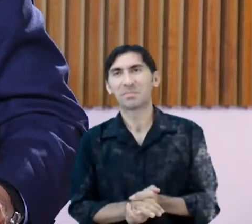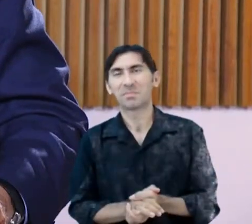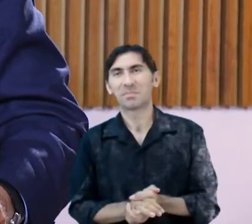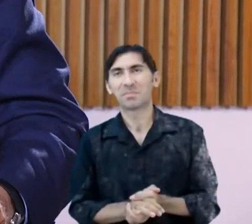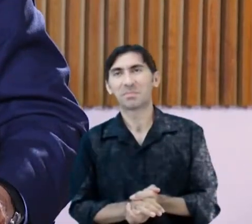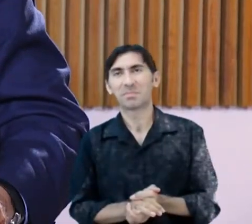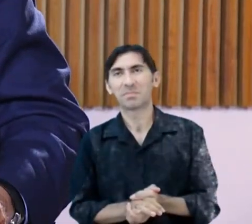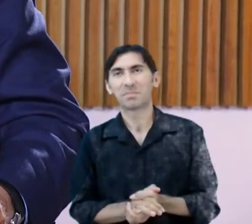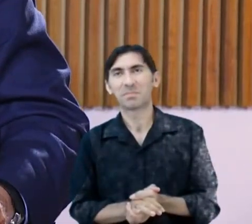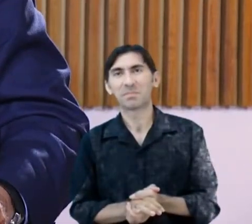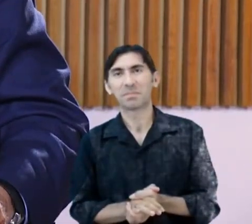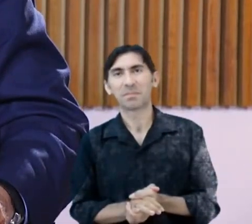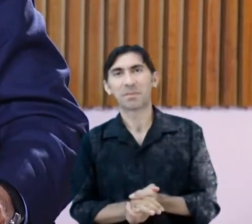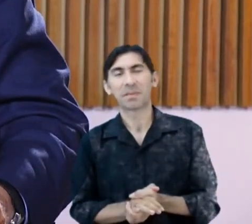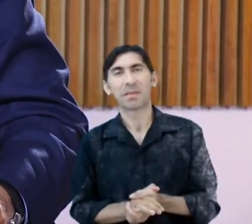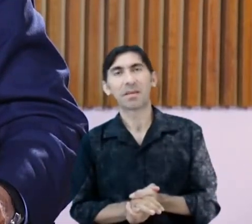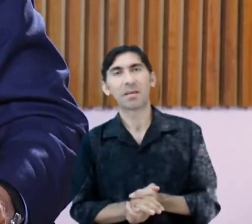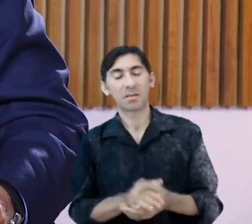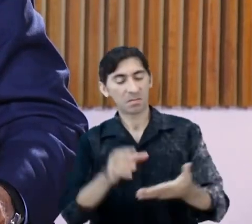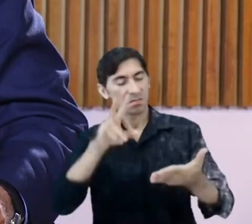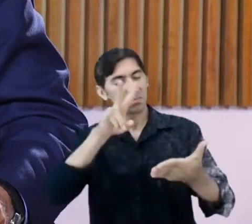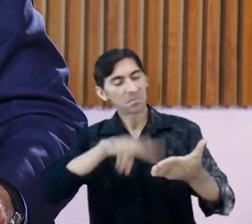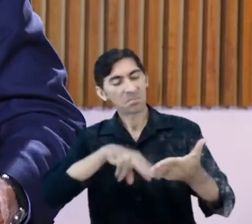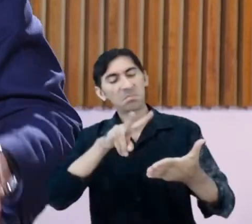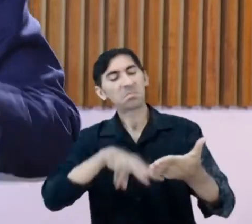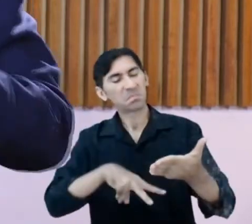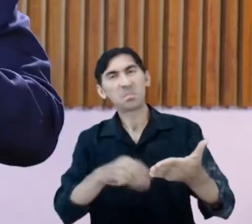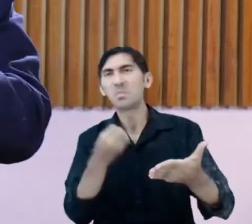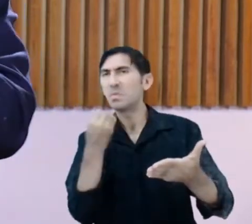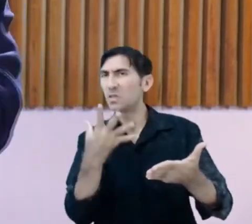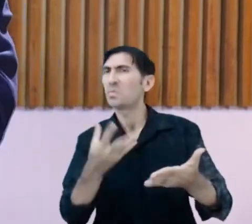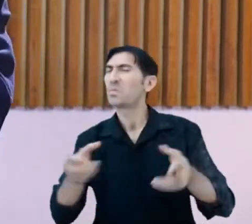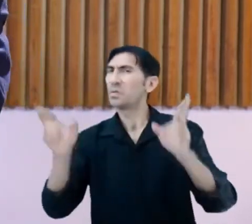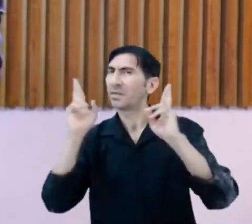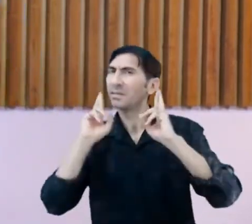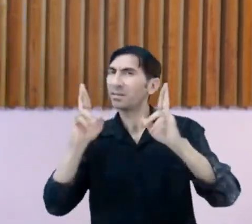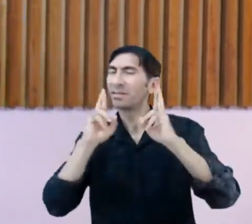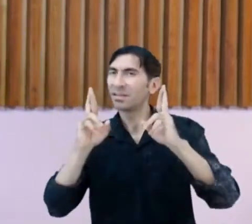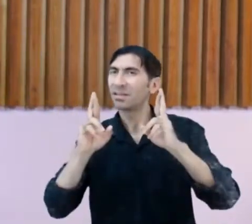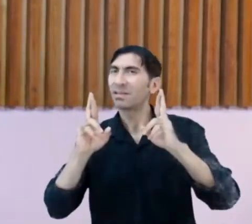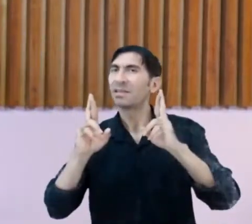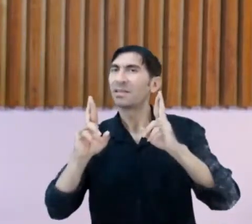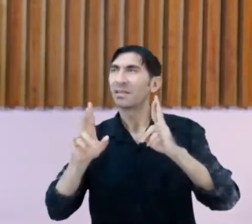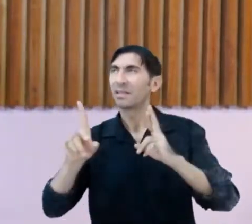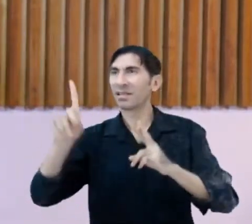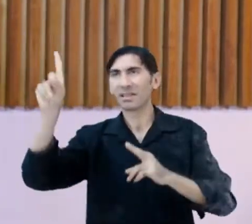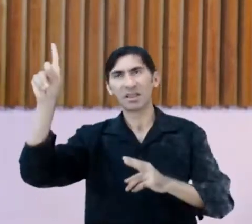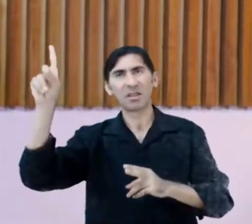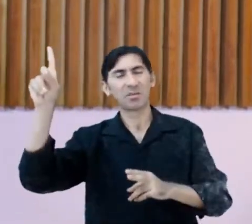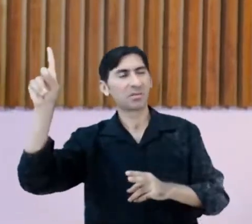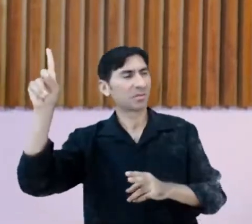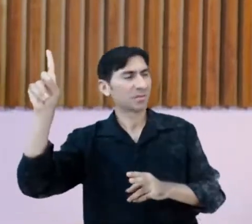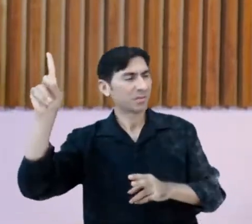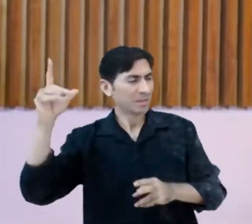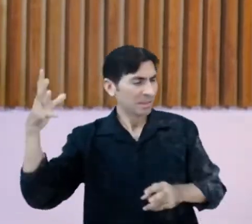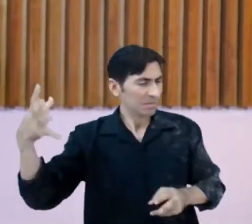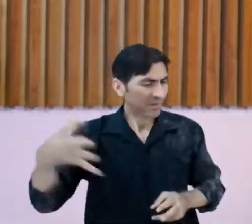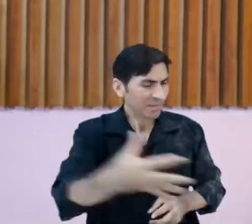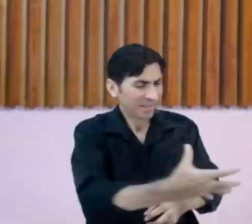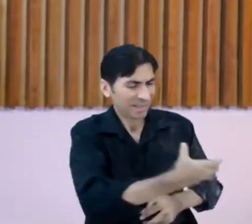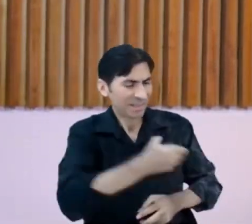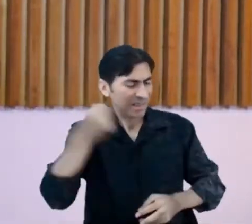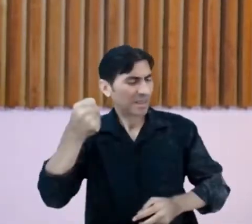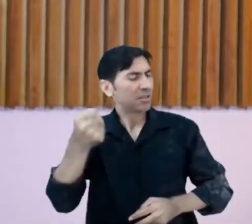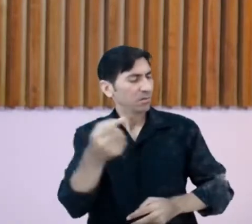essa mensagem, essa esperança que Deus nos dá? Interessante que Deus nos pega lá do pecado, do abismo do pecado, Ele